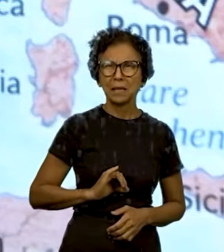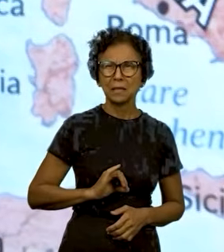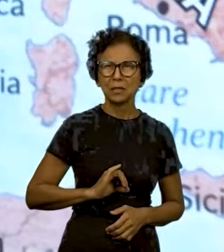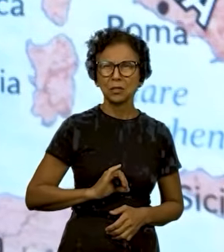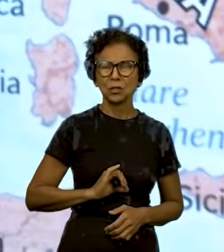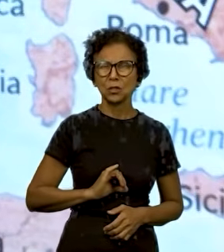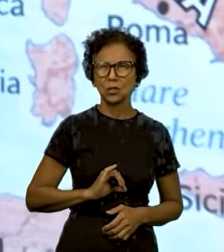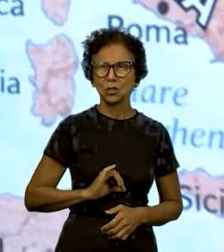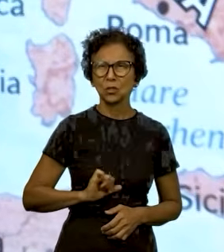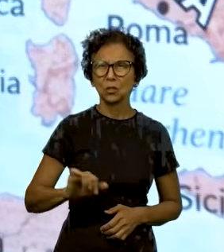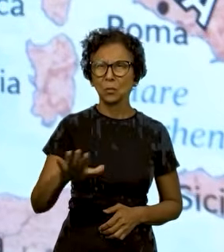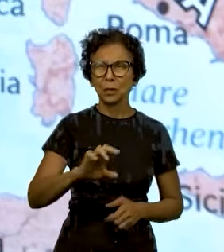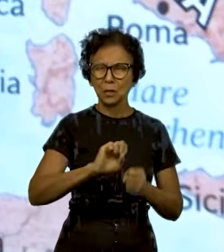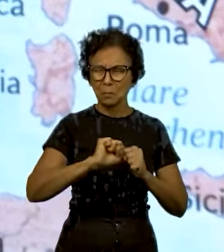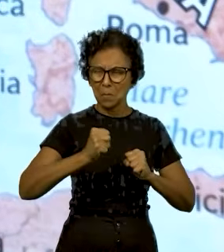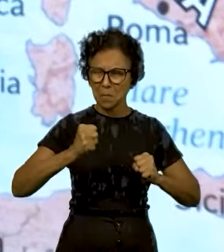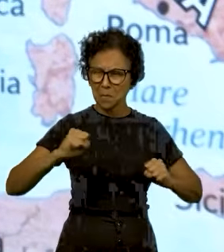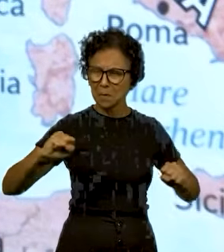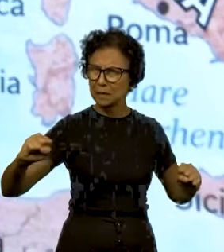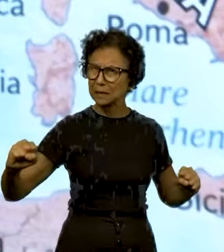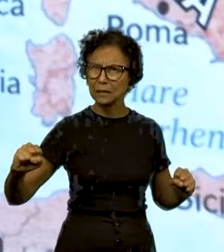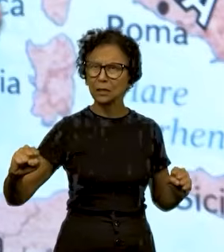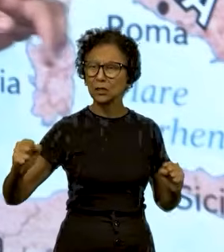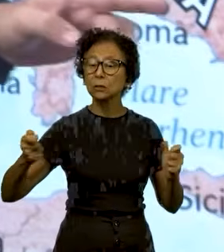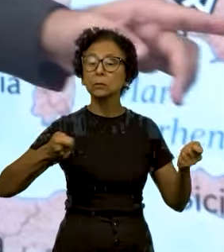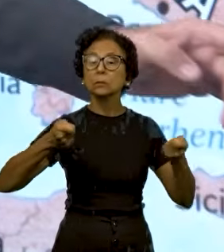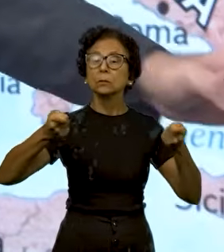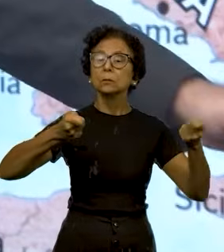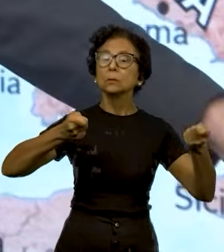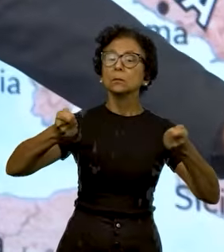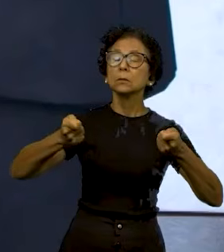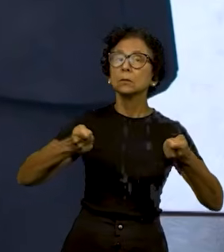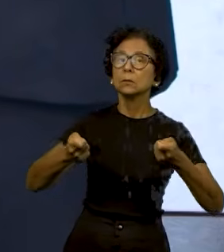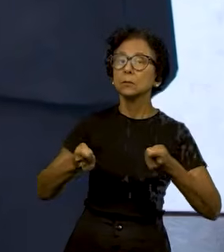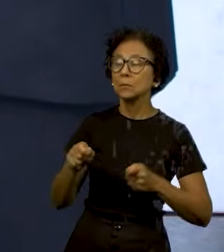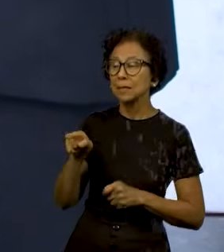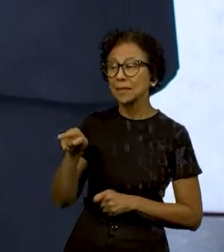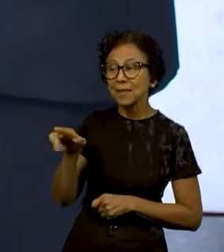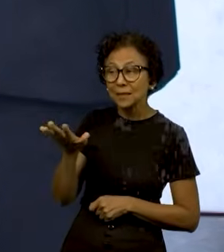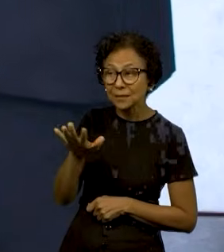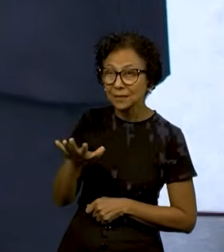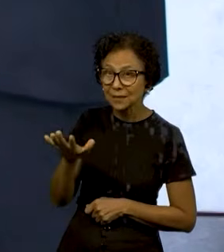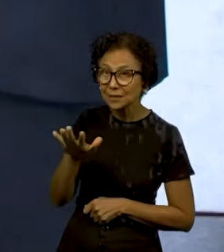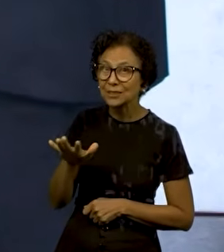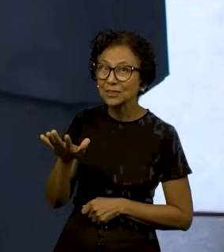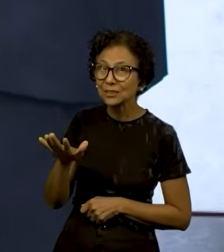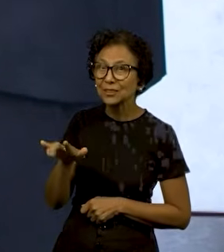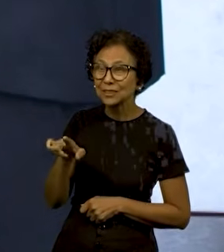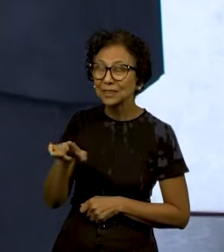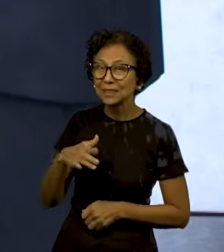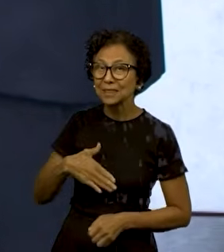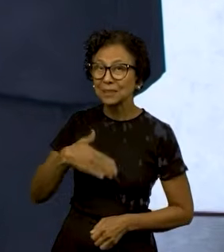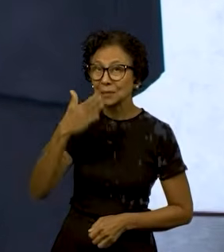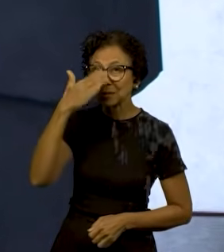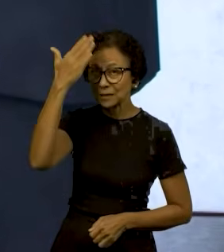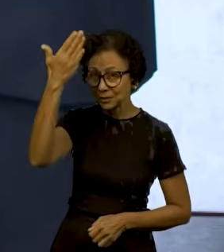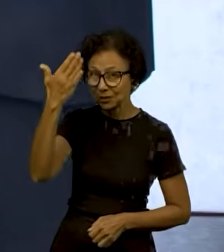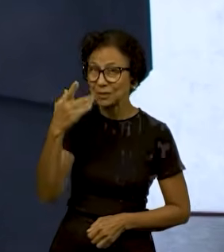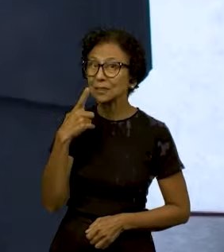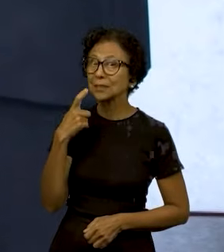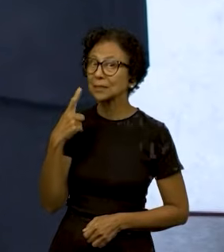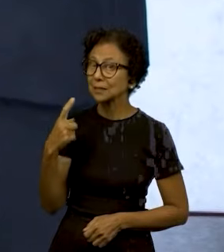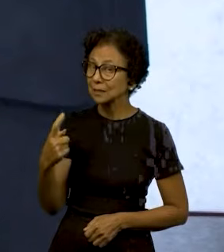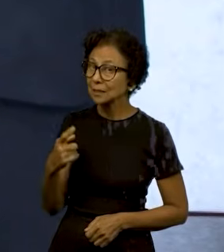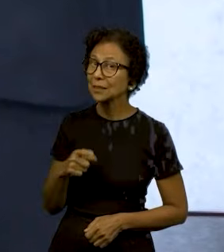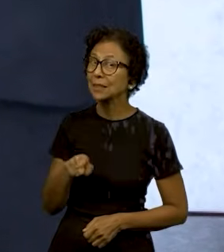quilômetros quadrados. Mas aqui está o nosso interesse, essa região da Palestina,